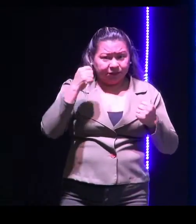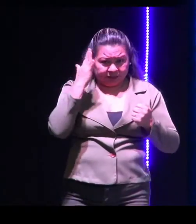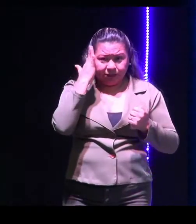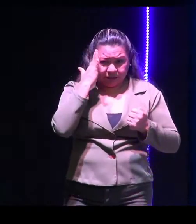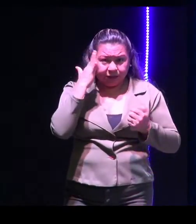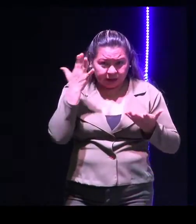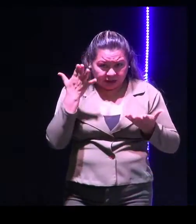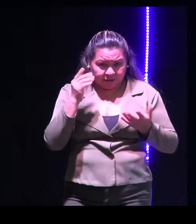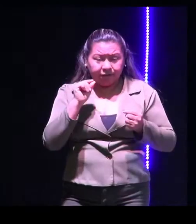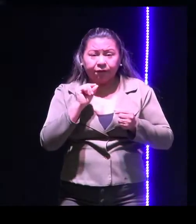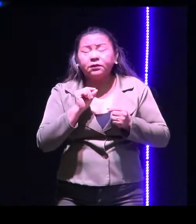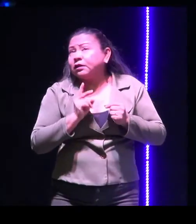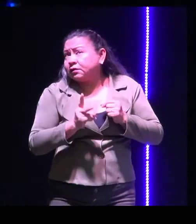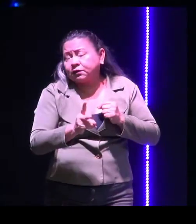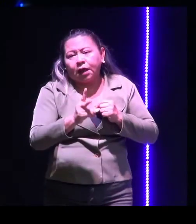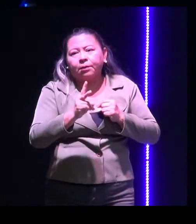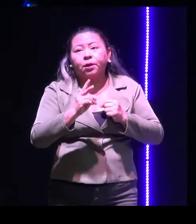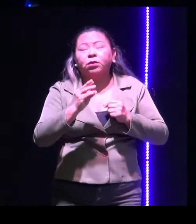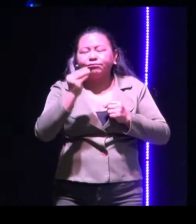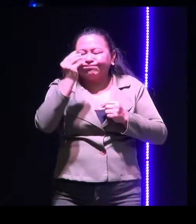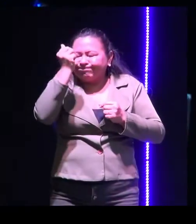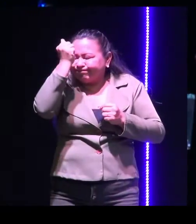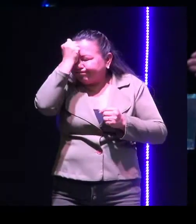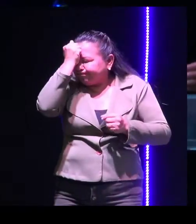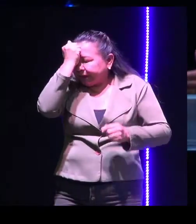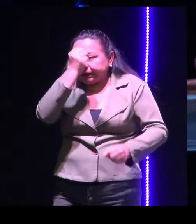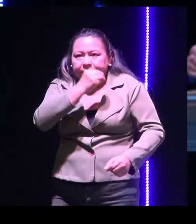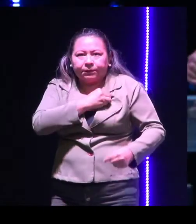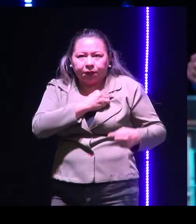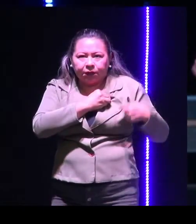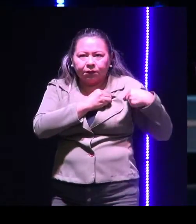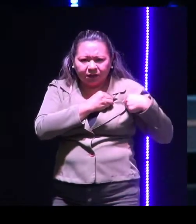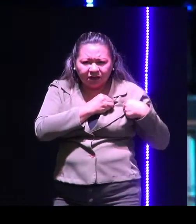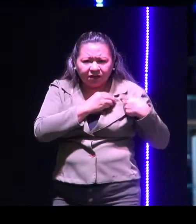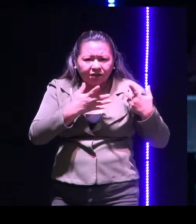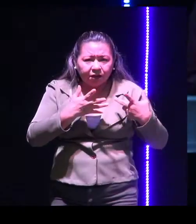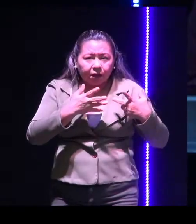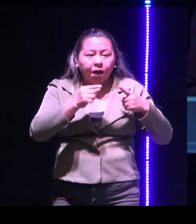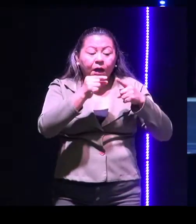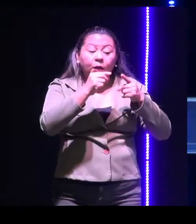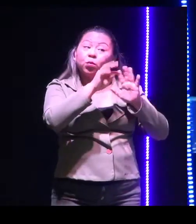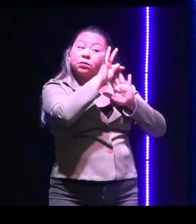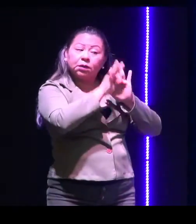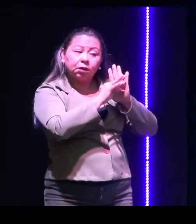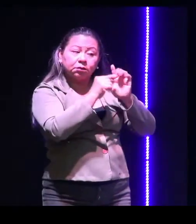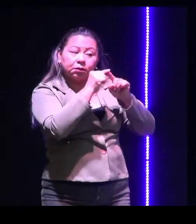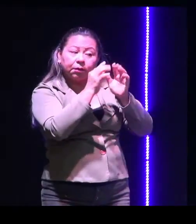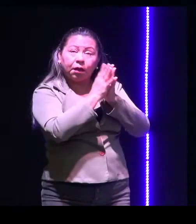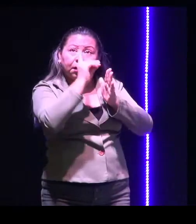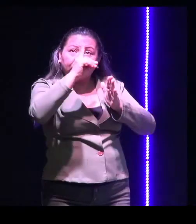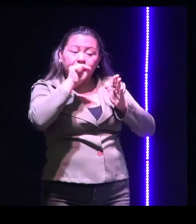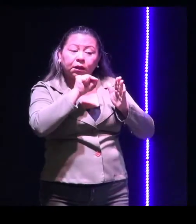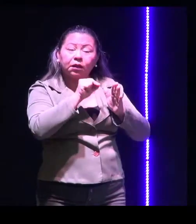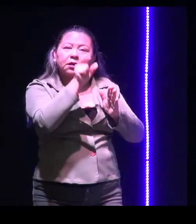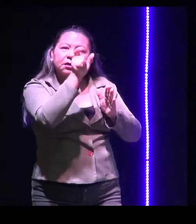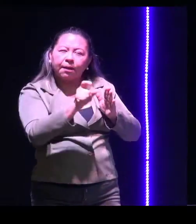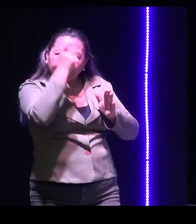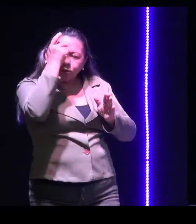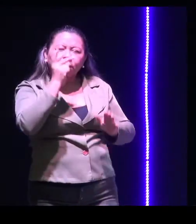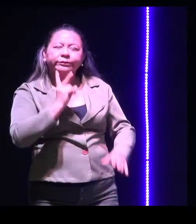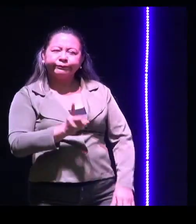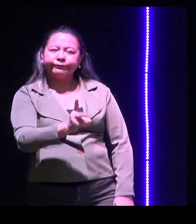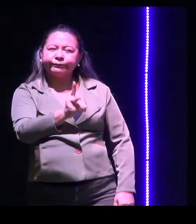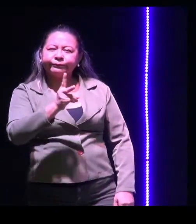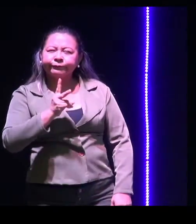precisamos fazer uma vez cometendo o pecado. Mas o texto está dizendo aqui que aquele que vive pecando